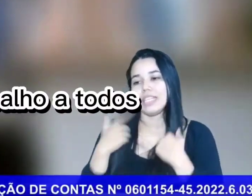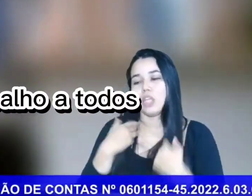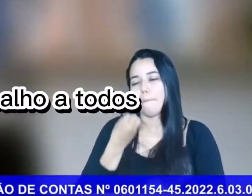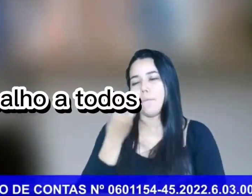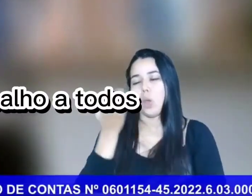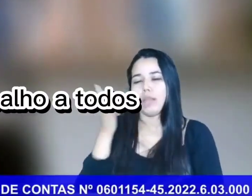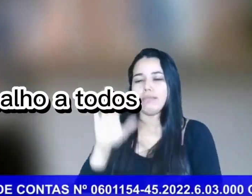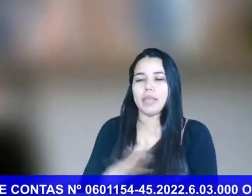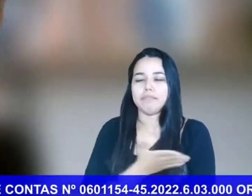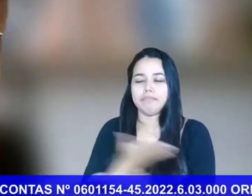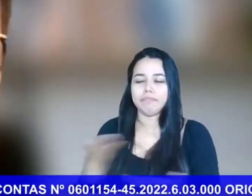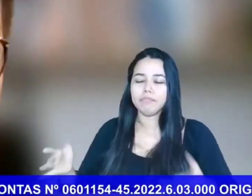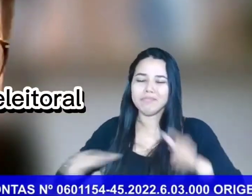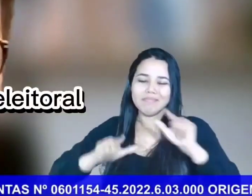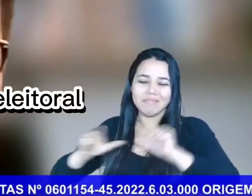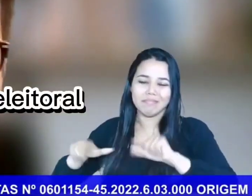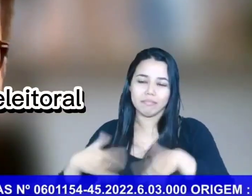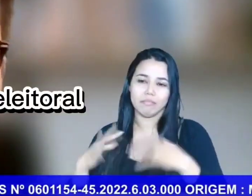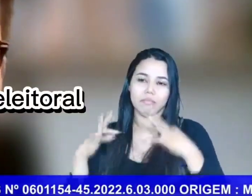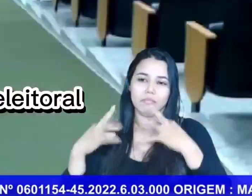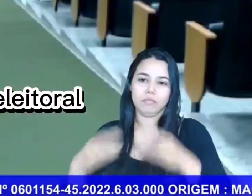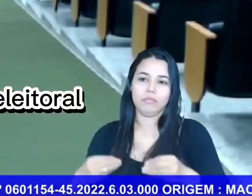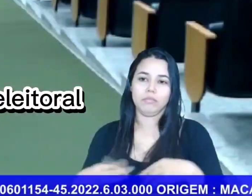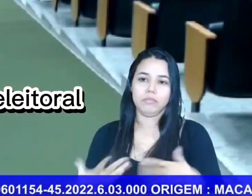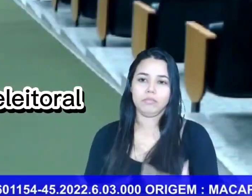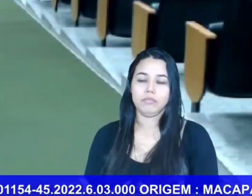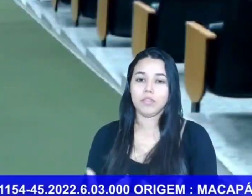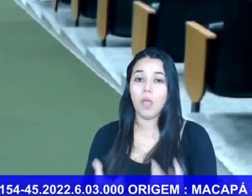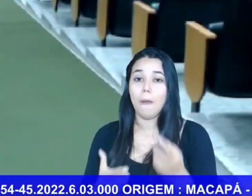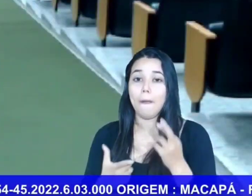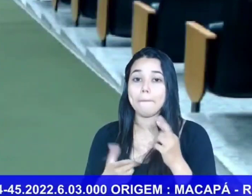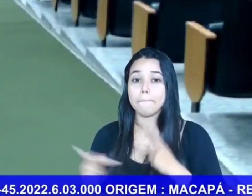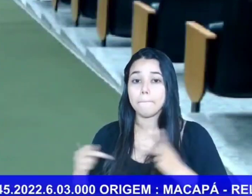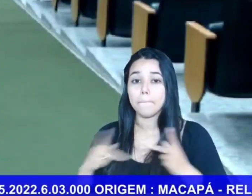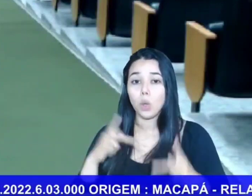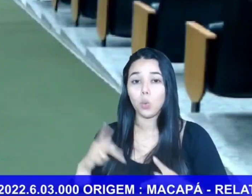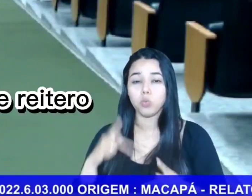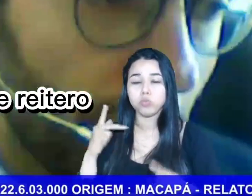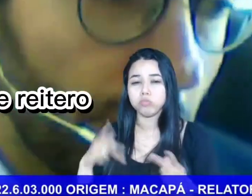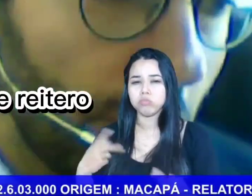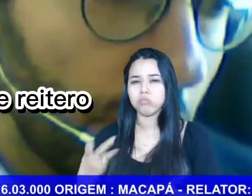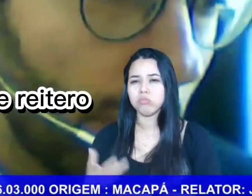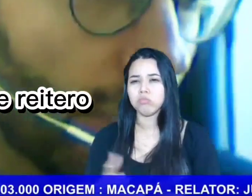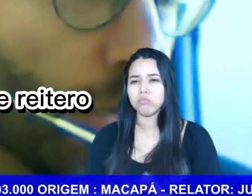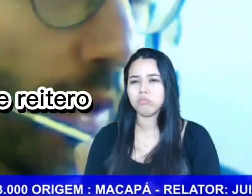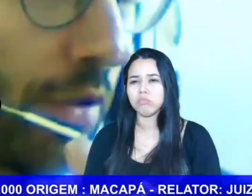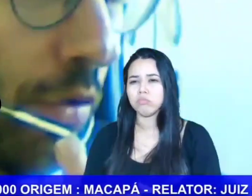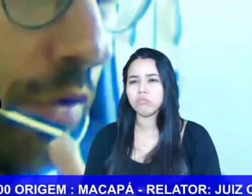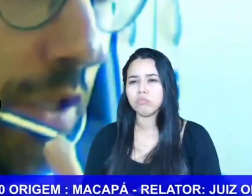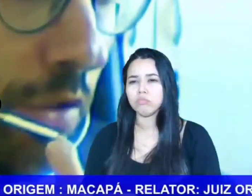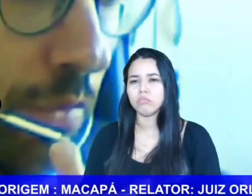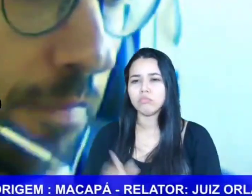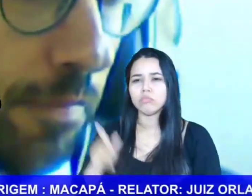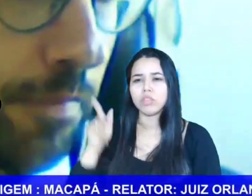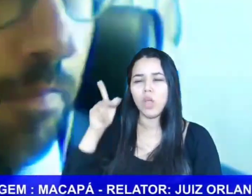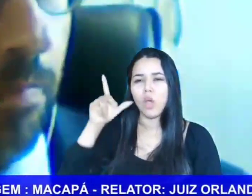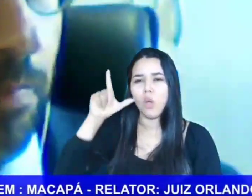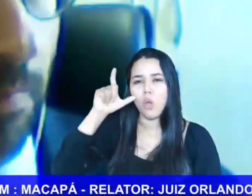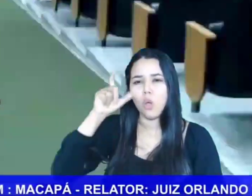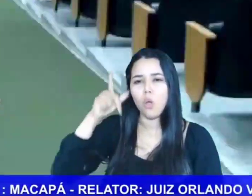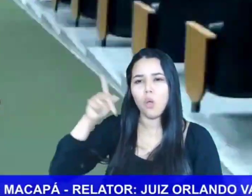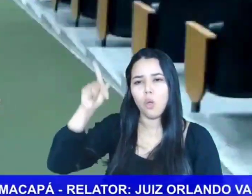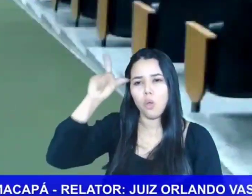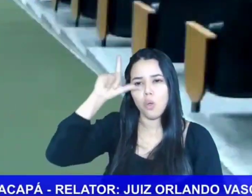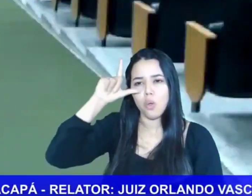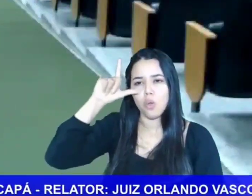tarde de trabalho a todos. Senhor Procurador Regional Eleitoral. Imagem ampla do plenário. Excelentíssimo presidente, reitero o parecer ofertado. Relator do Eminente